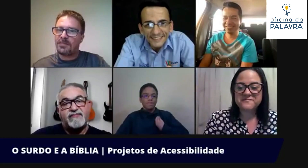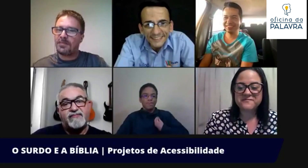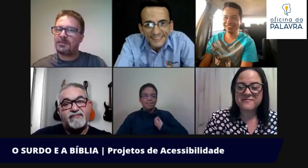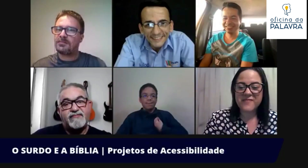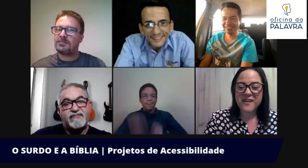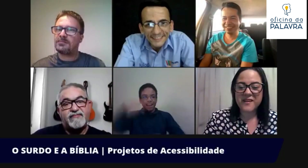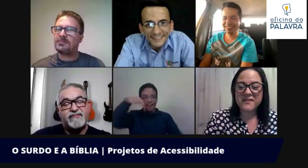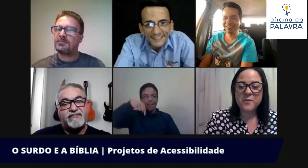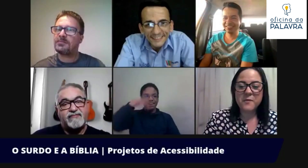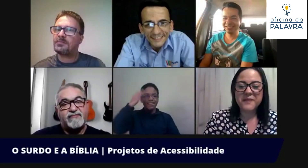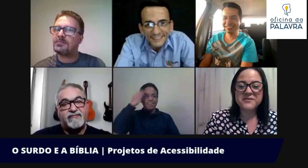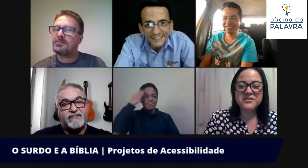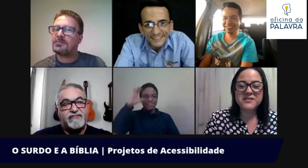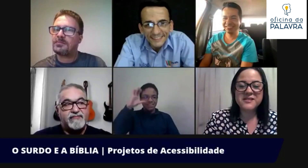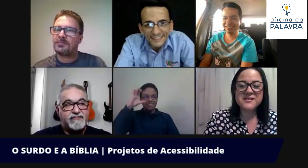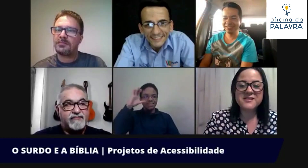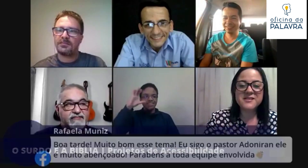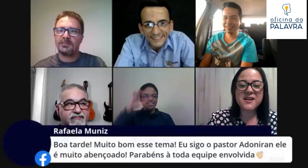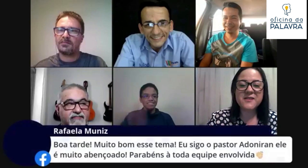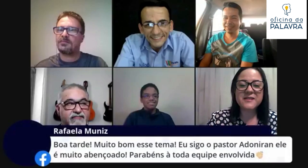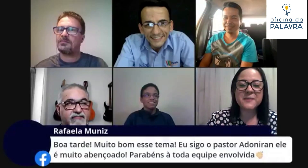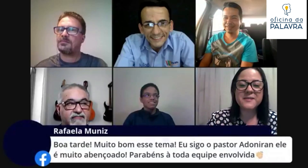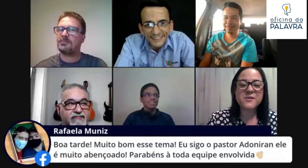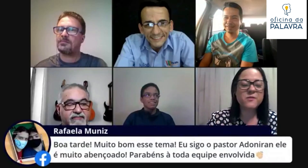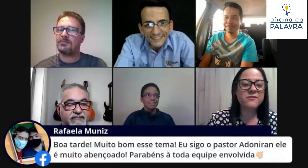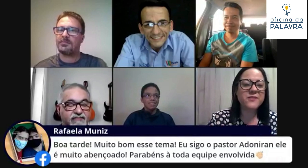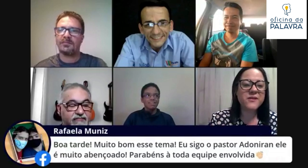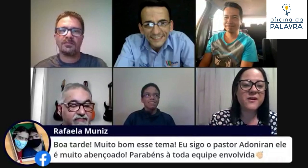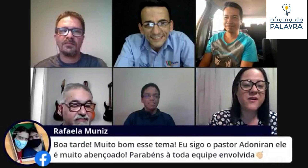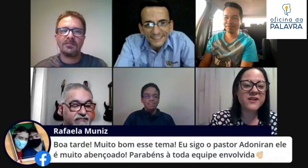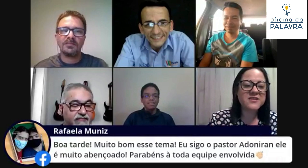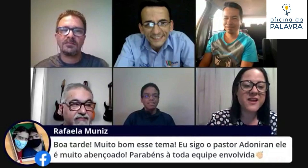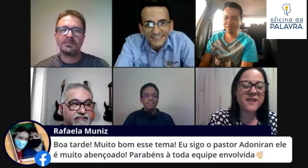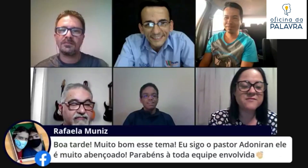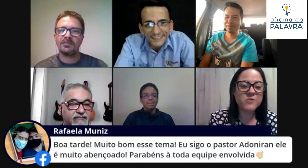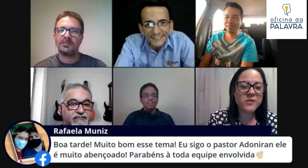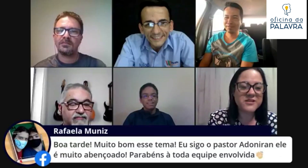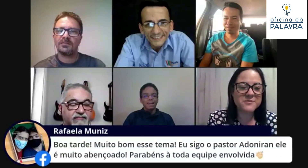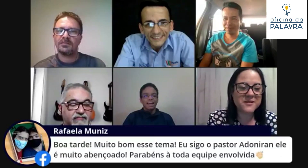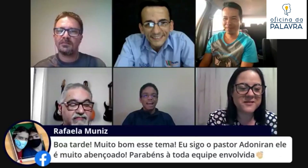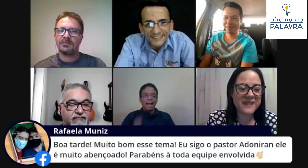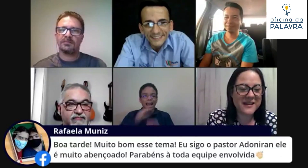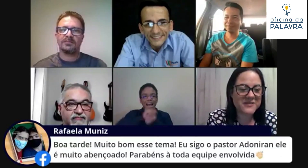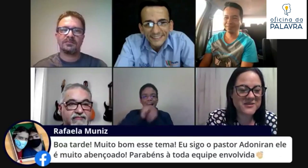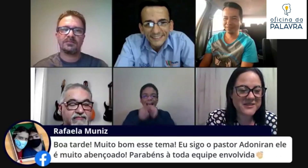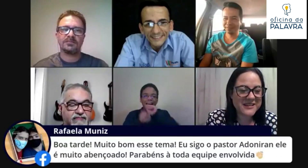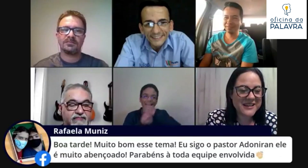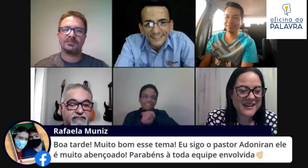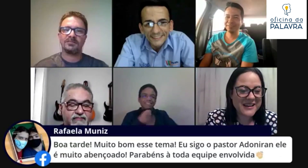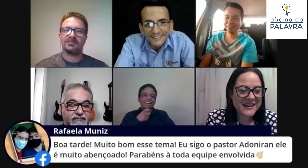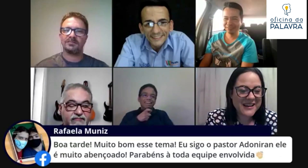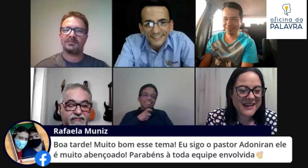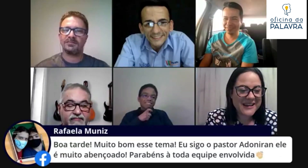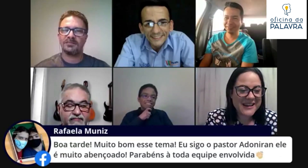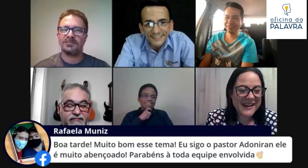ali no momento de transição, adaptação com o frio, agora já é um curitibano nato.